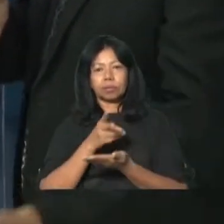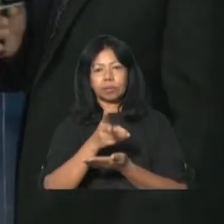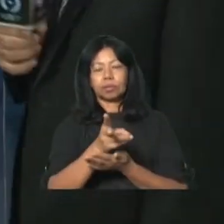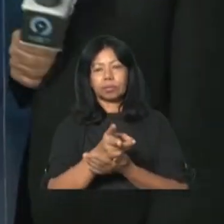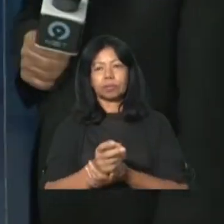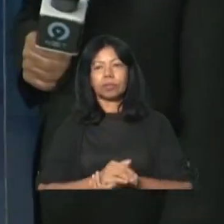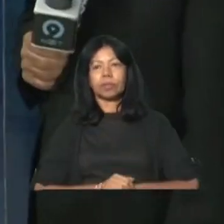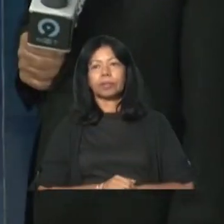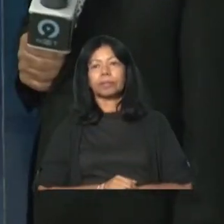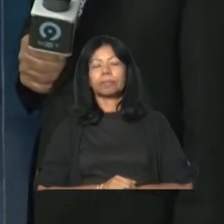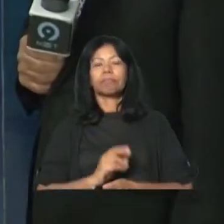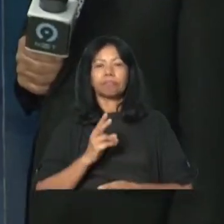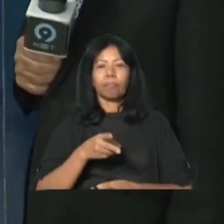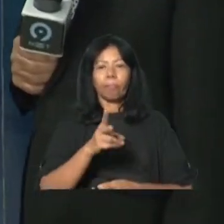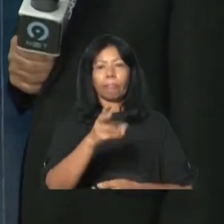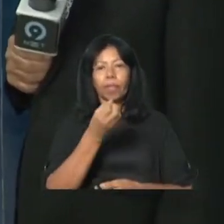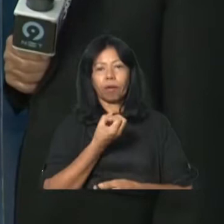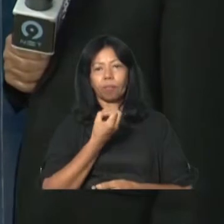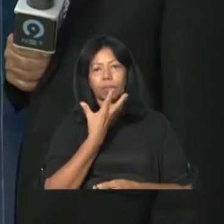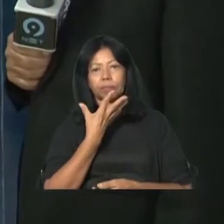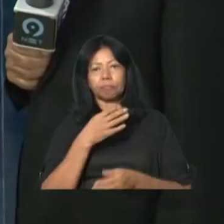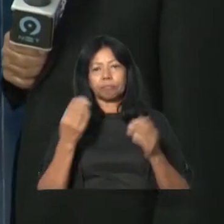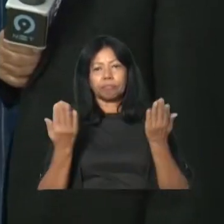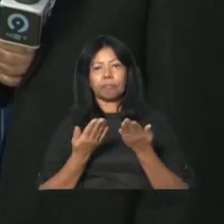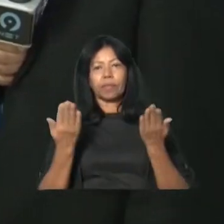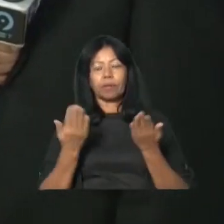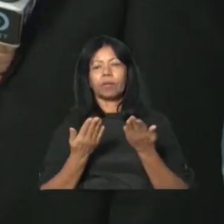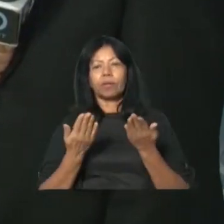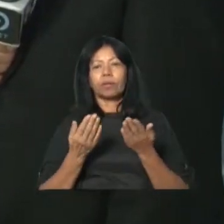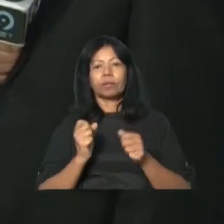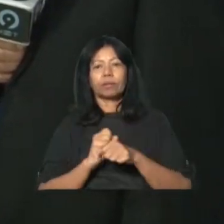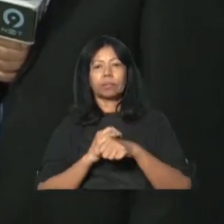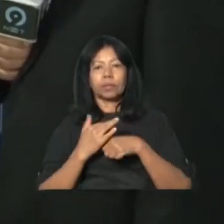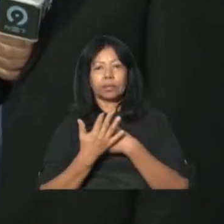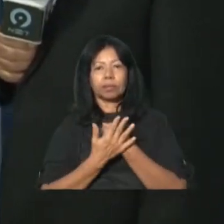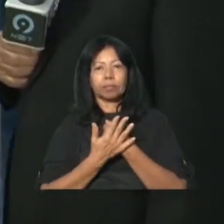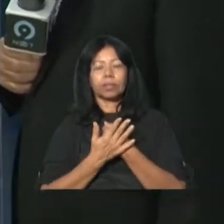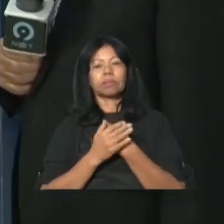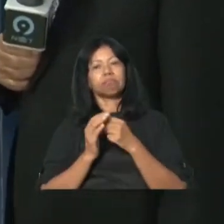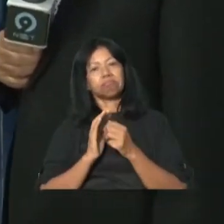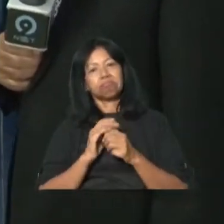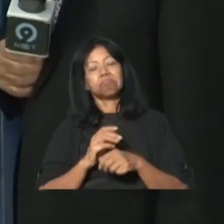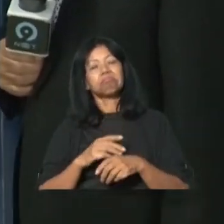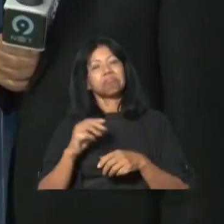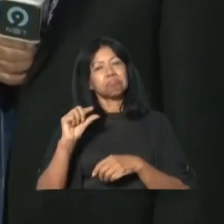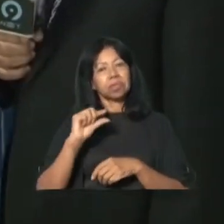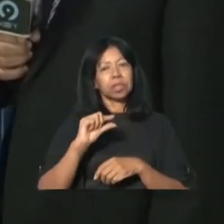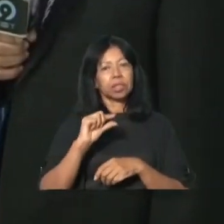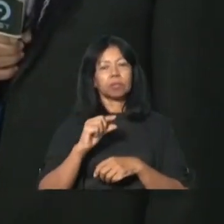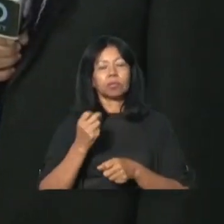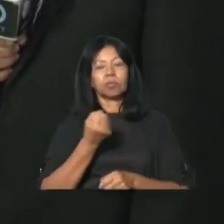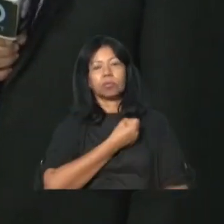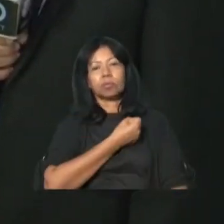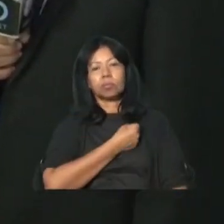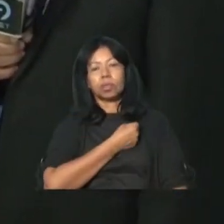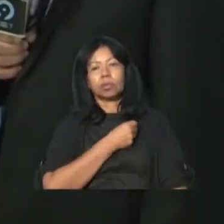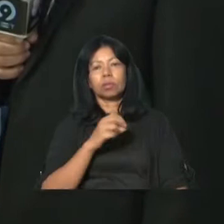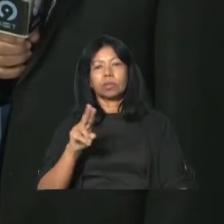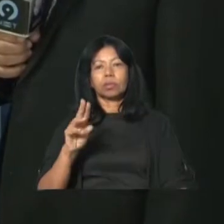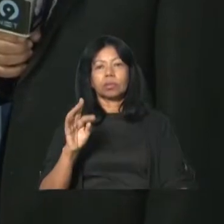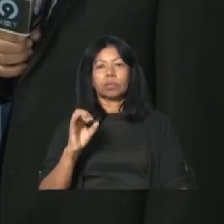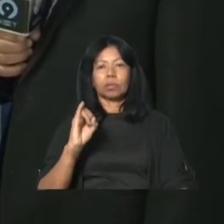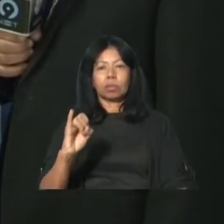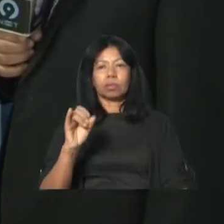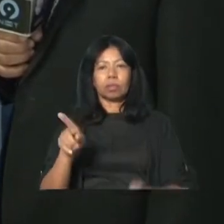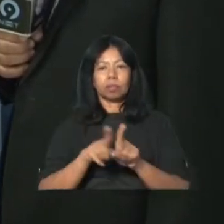pode parar. Continua. O bom de tudo é que agora, né, a pandemia diminuiu, graças a Deus, o número de leitos na UTI também. Sim. Graças a Deus